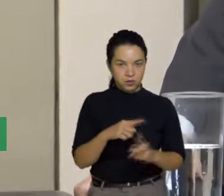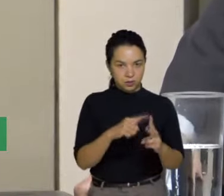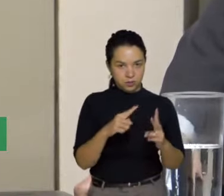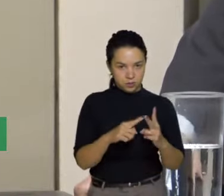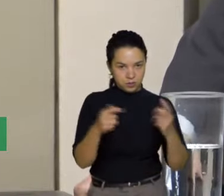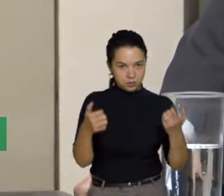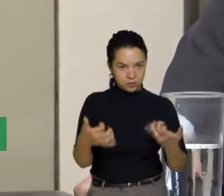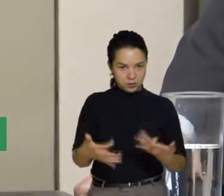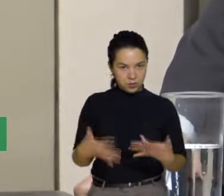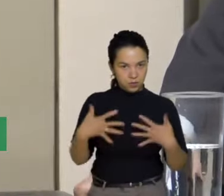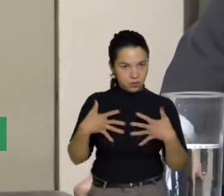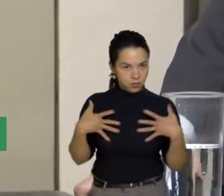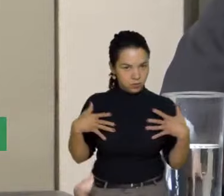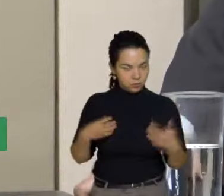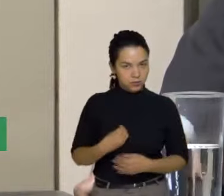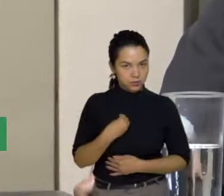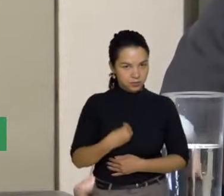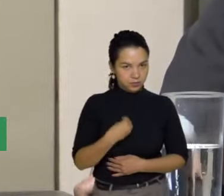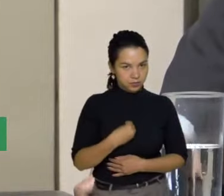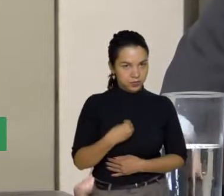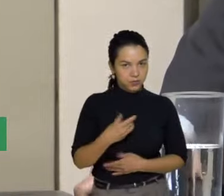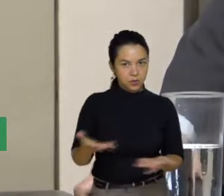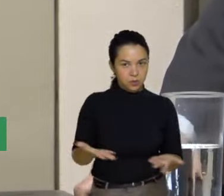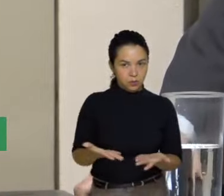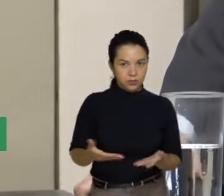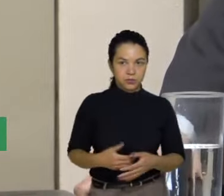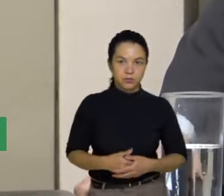que nos honram com a presença no dia de hoje.